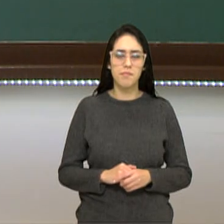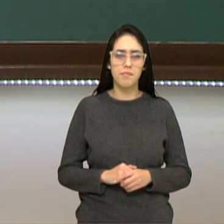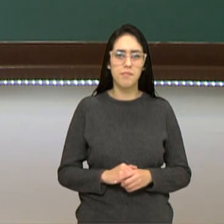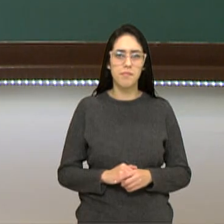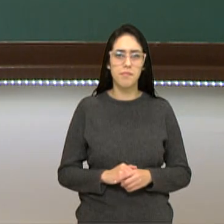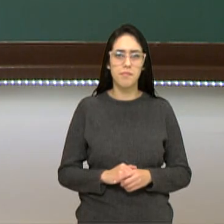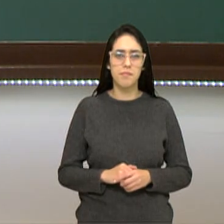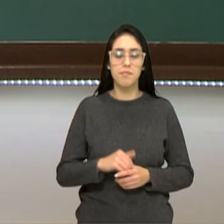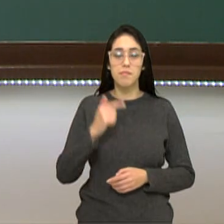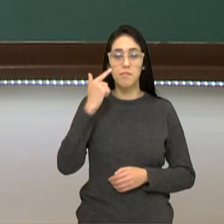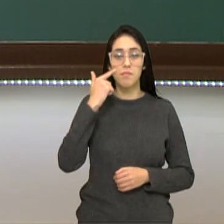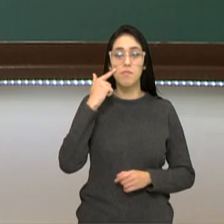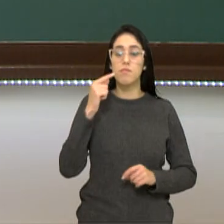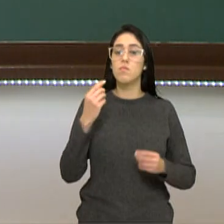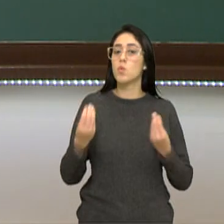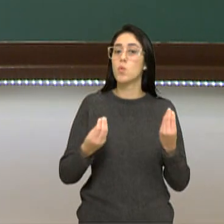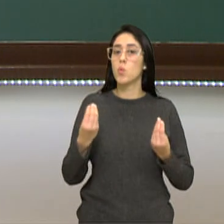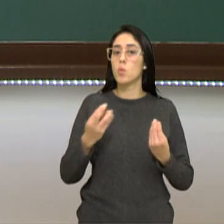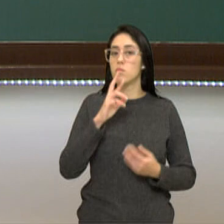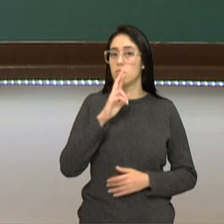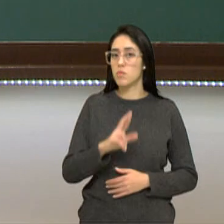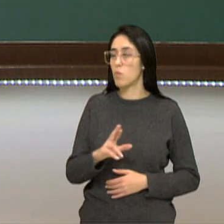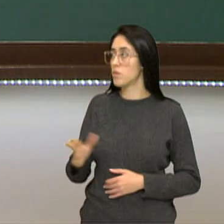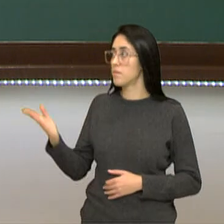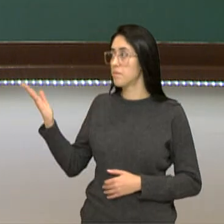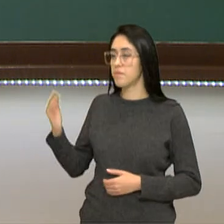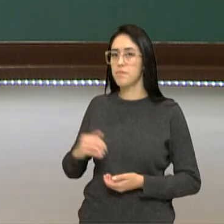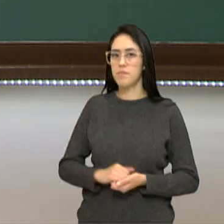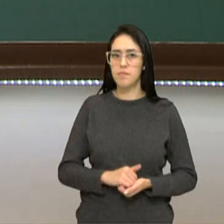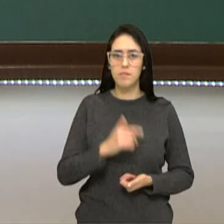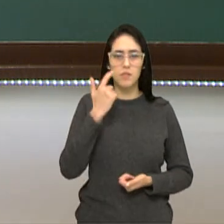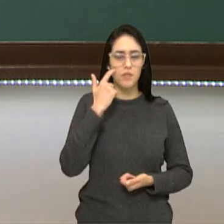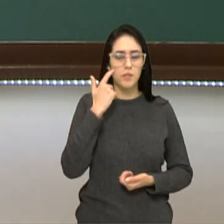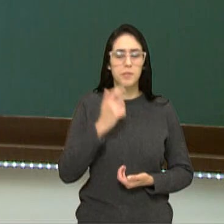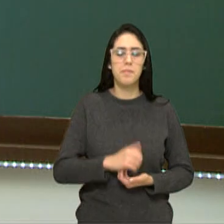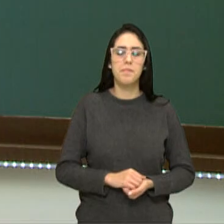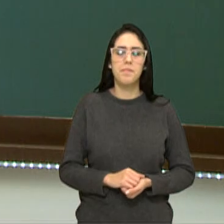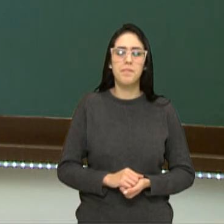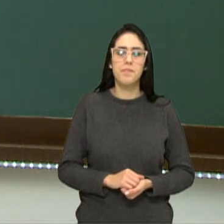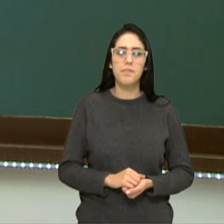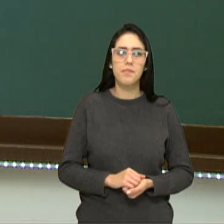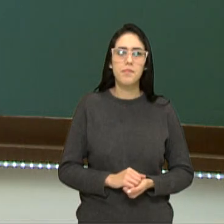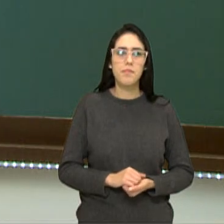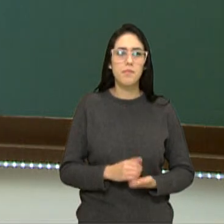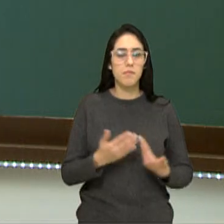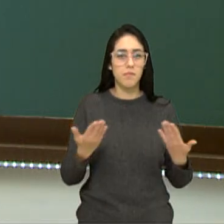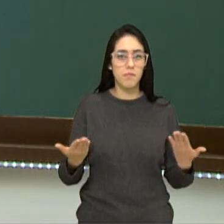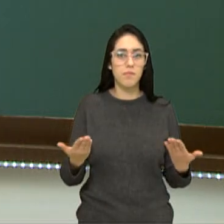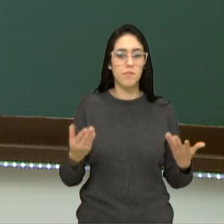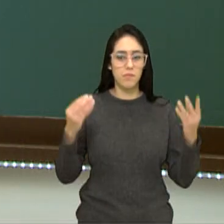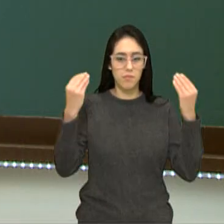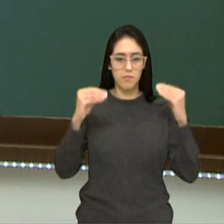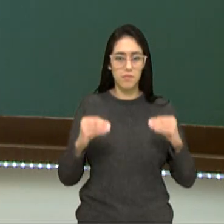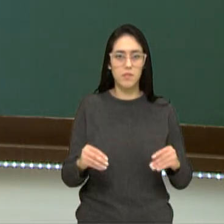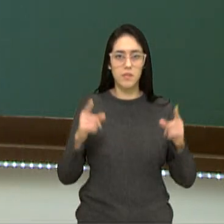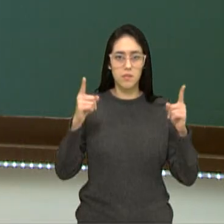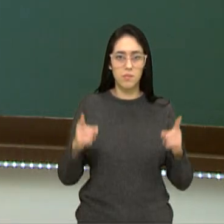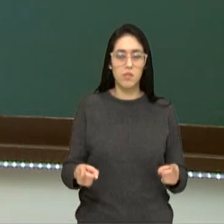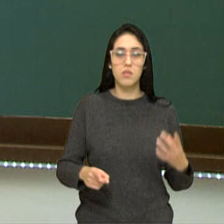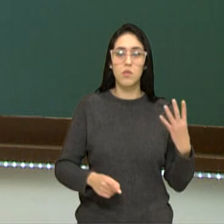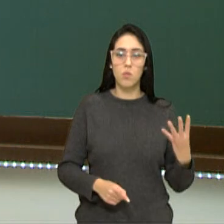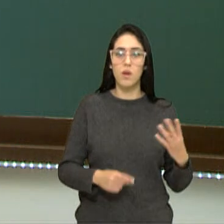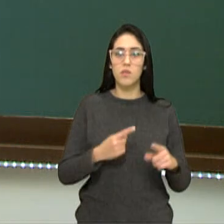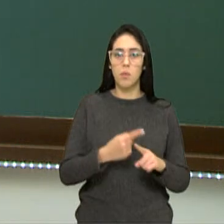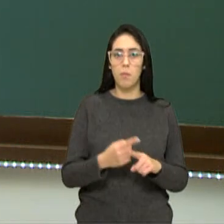Então vamos fazer a conferência deste exercício. Então observe lá. Então nós vamos montar essa matriz